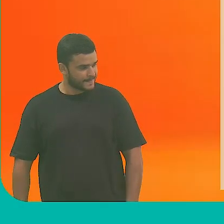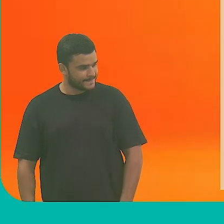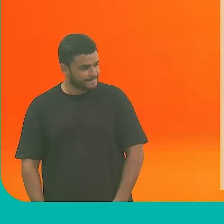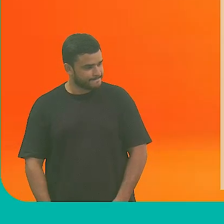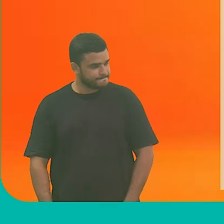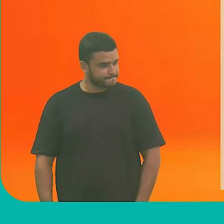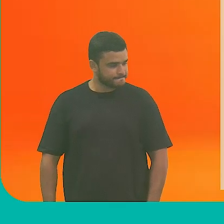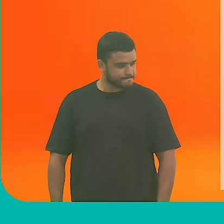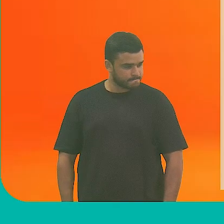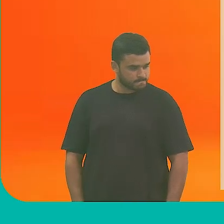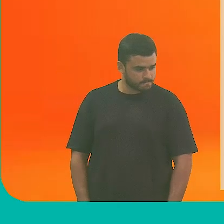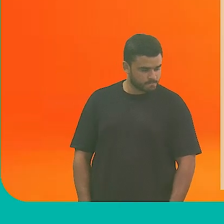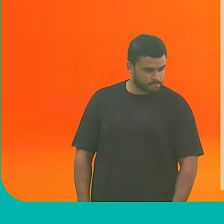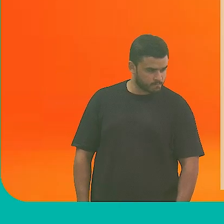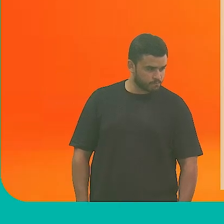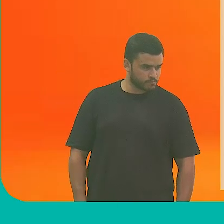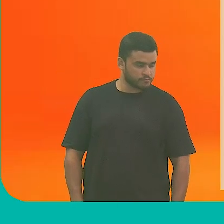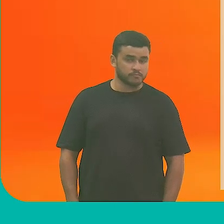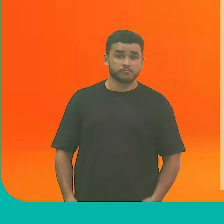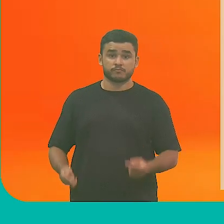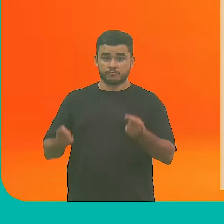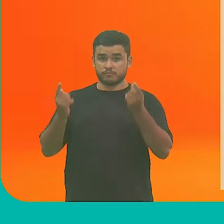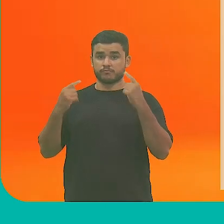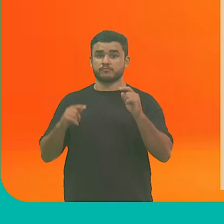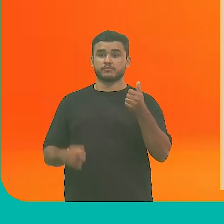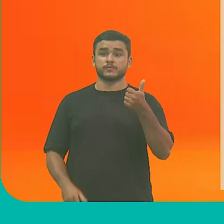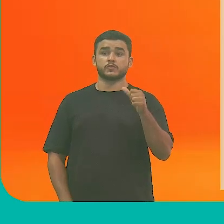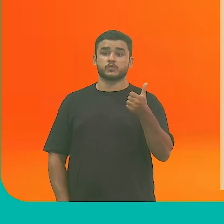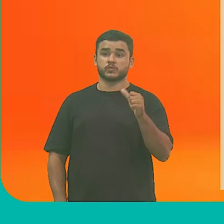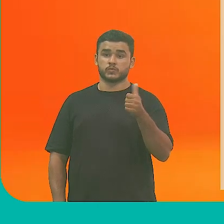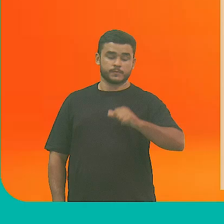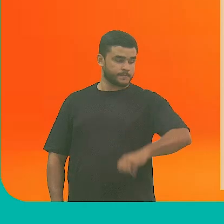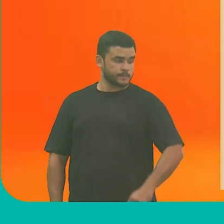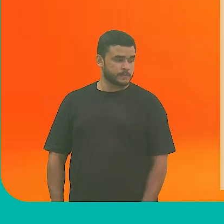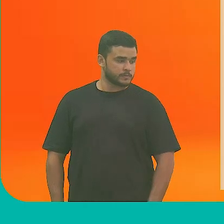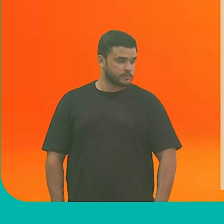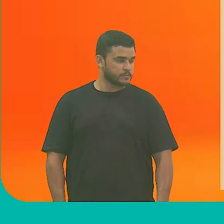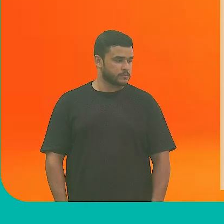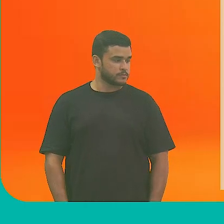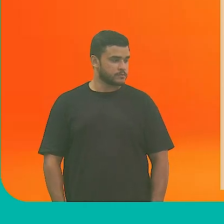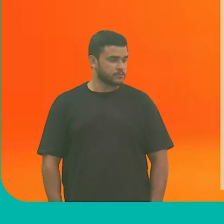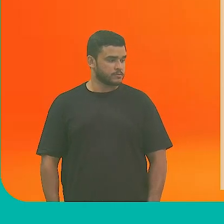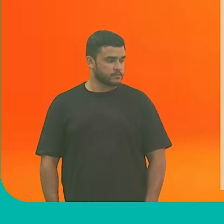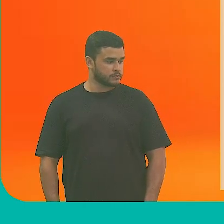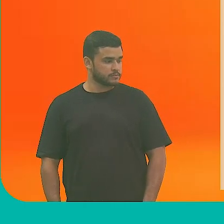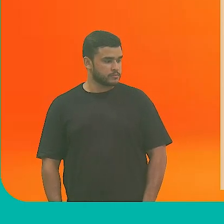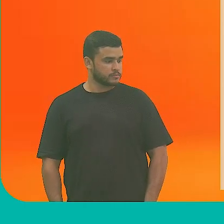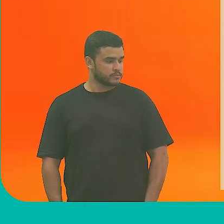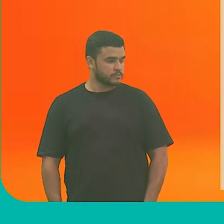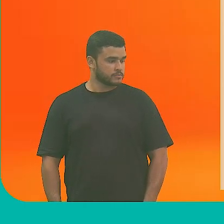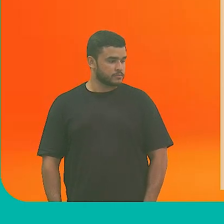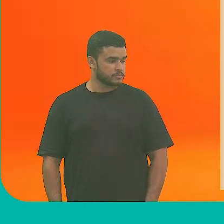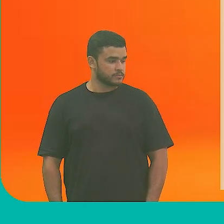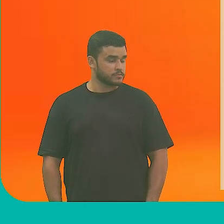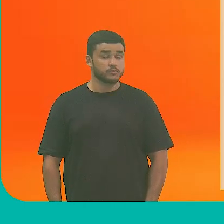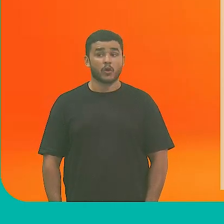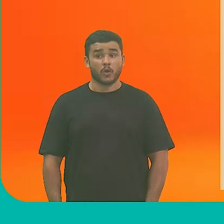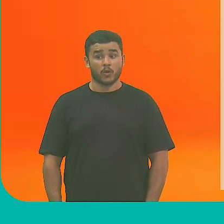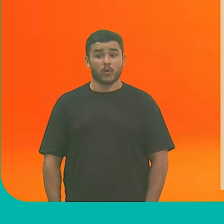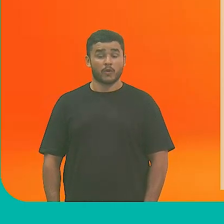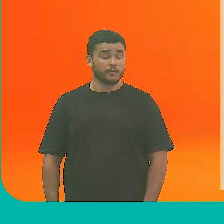Próximo momento, às 11 horas, quanto é que vale a A? Às 11 horas,